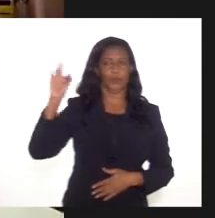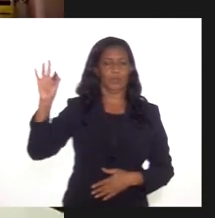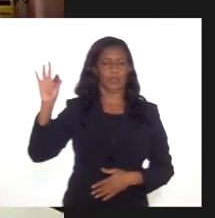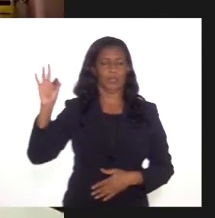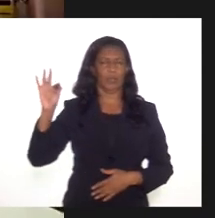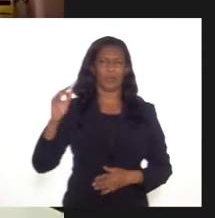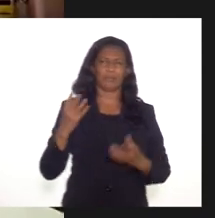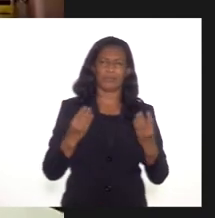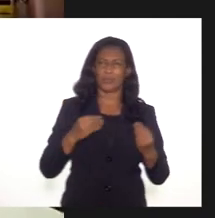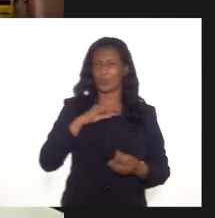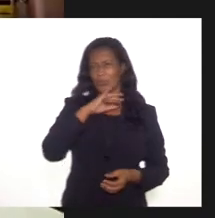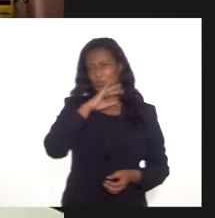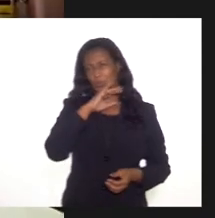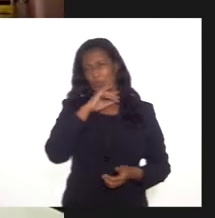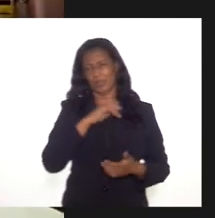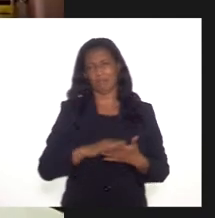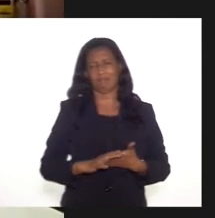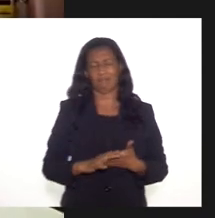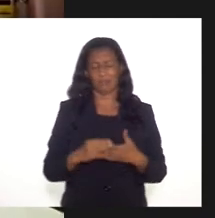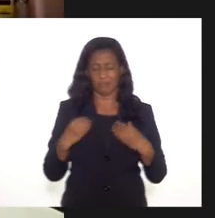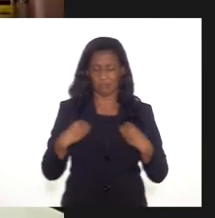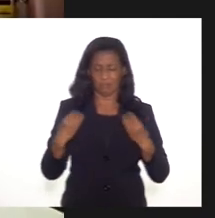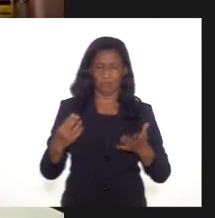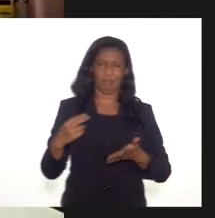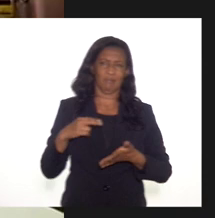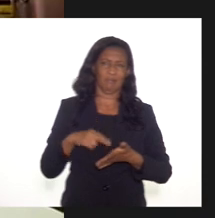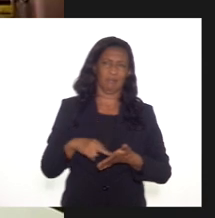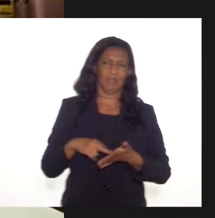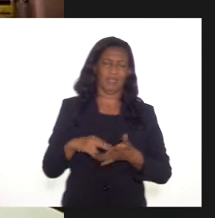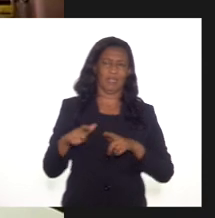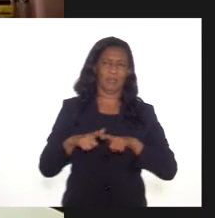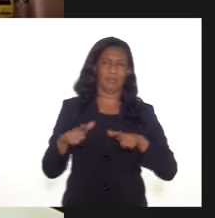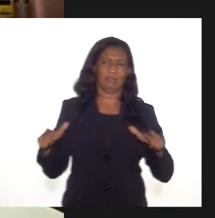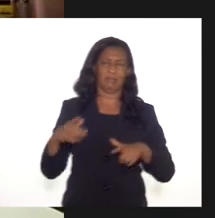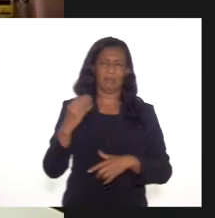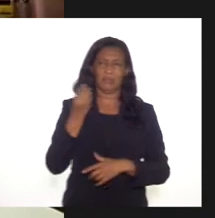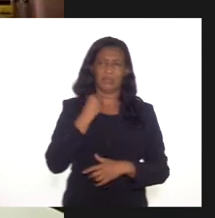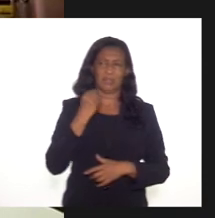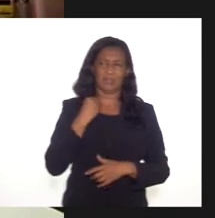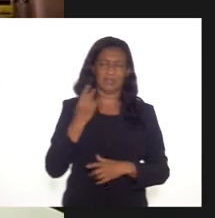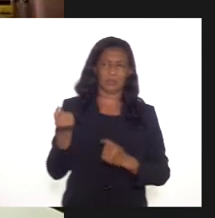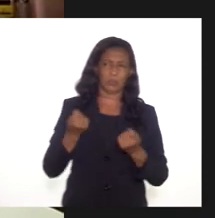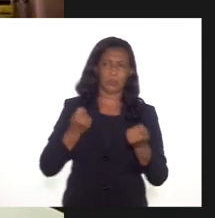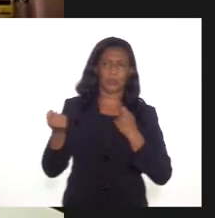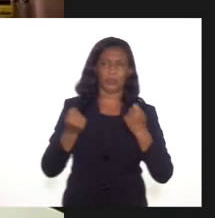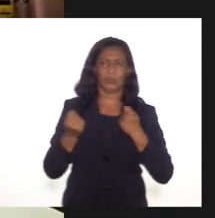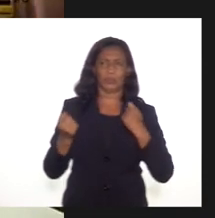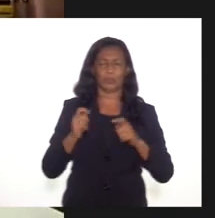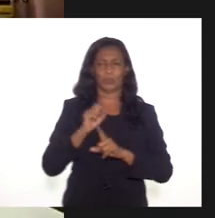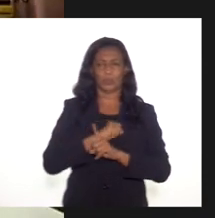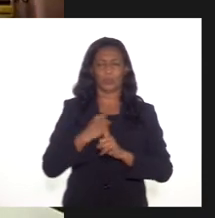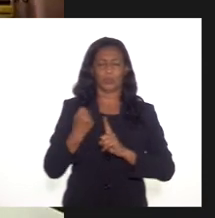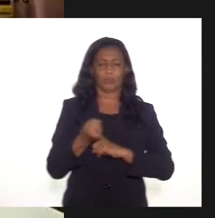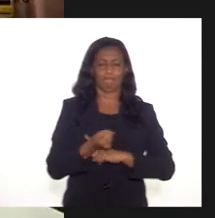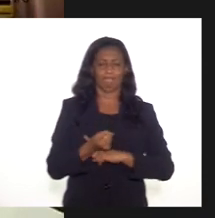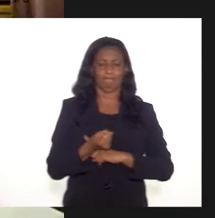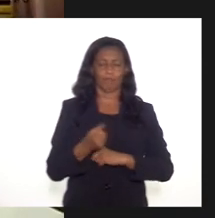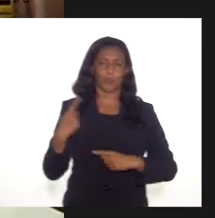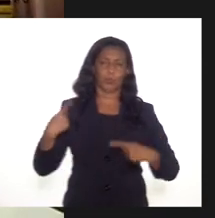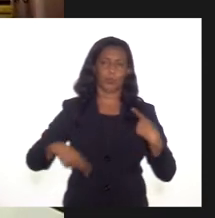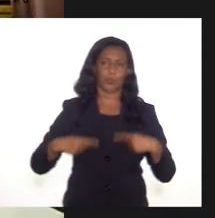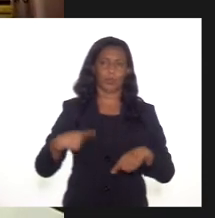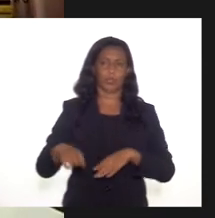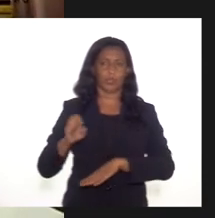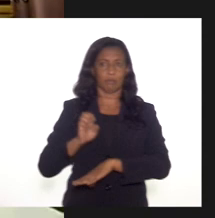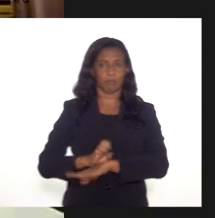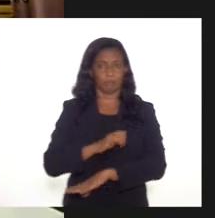que é muito ruim, o que nos coloca em uma situação de maior fragilidade econômica, social e política no